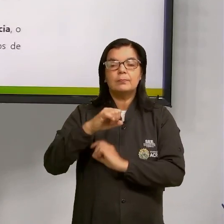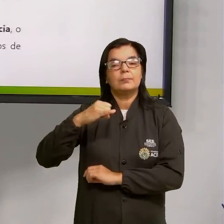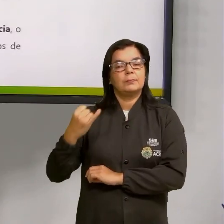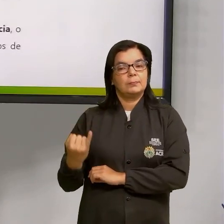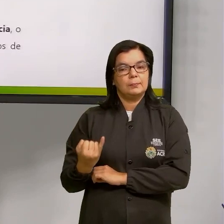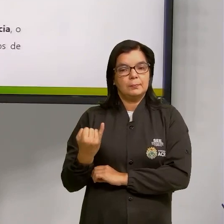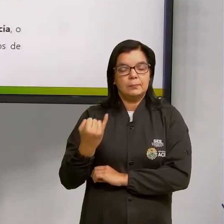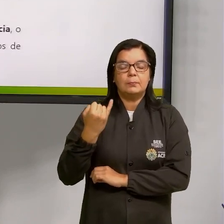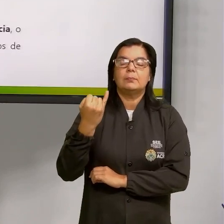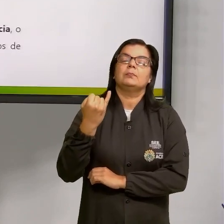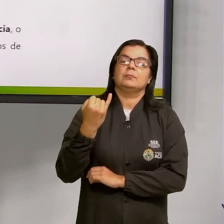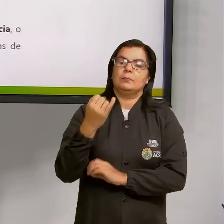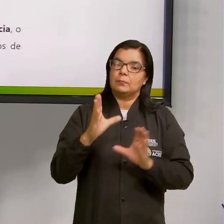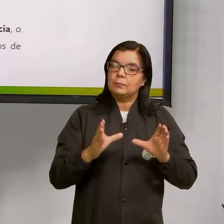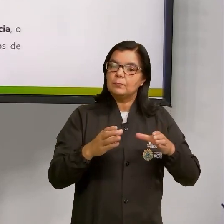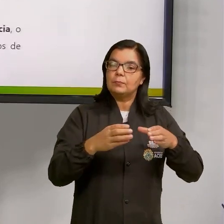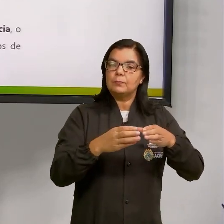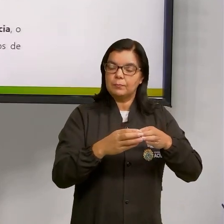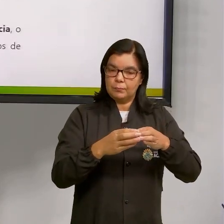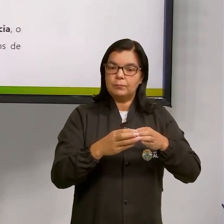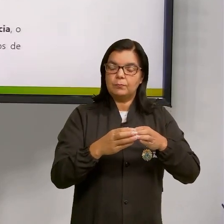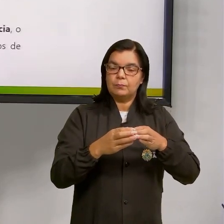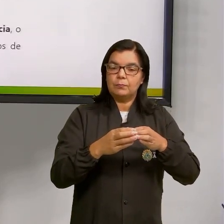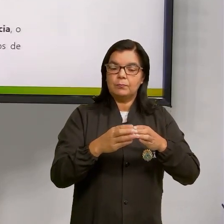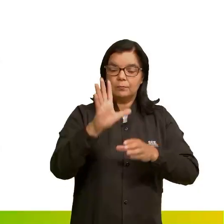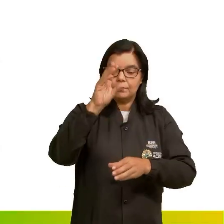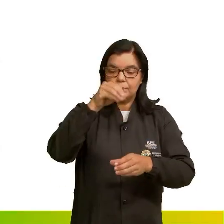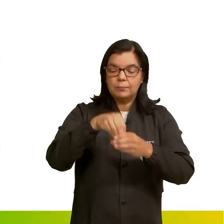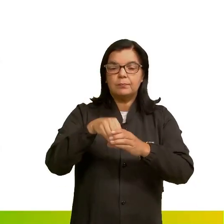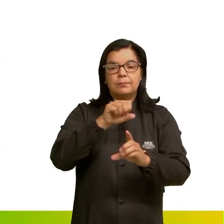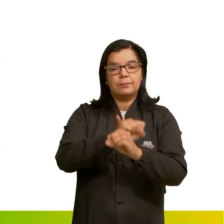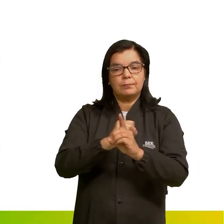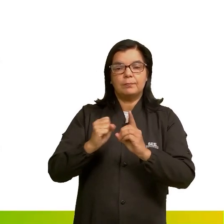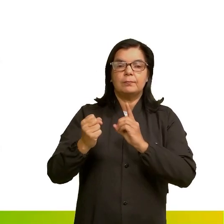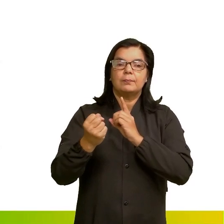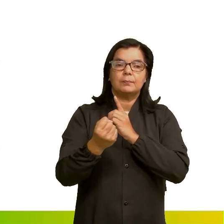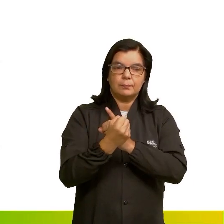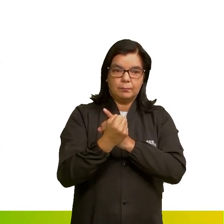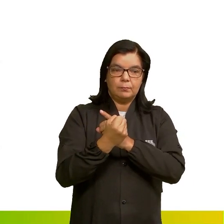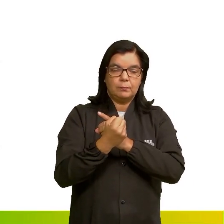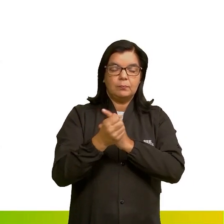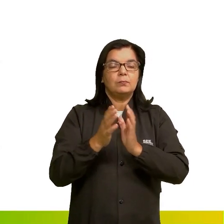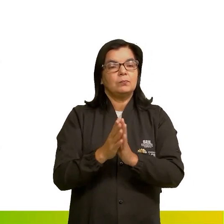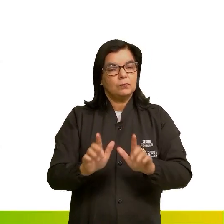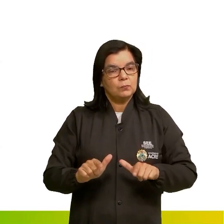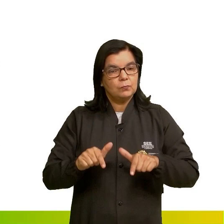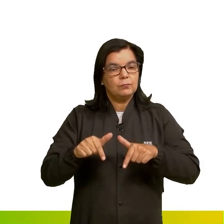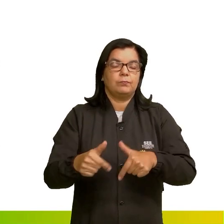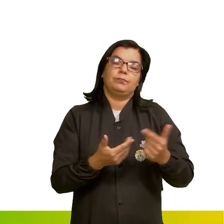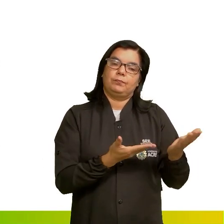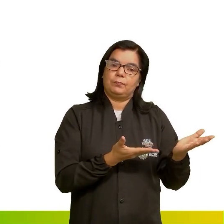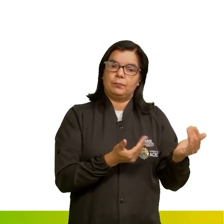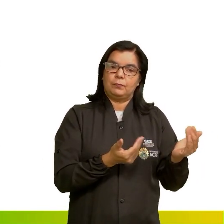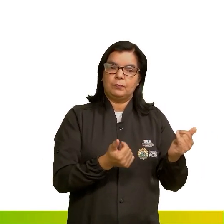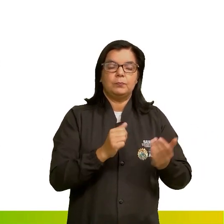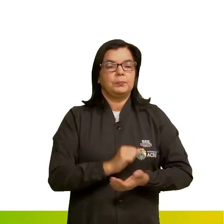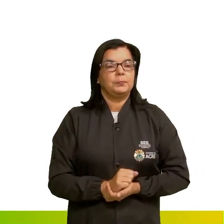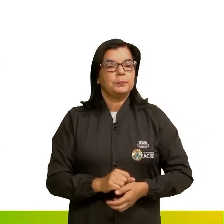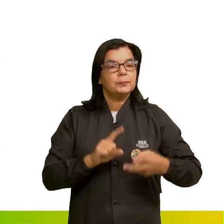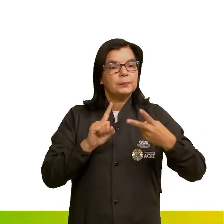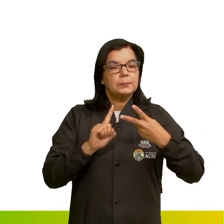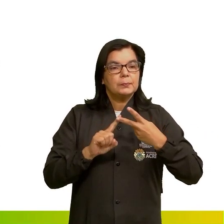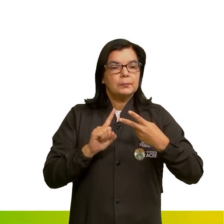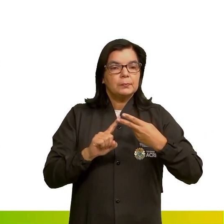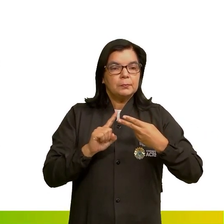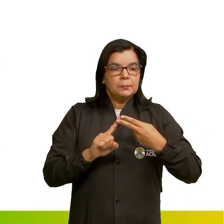importância deles no que diz respeito à sociedade, dentre eles o movimento juvenil. No segundo